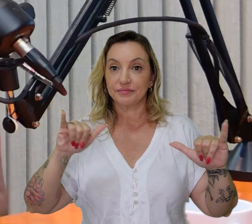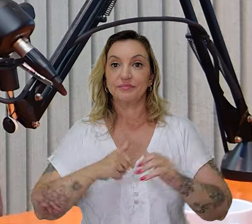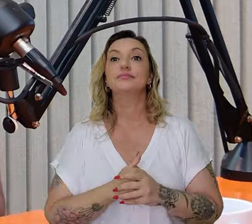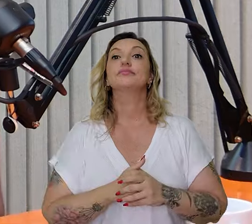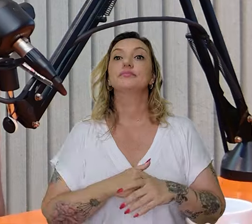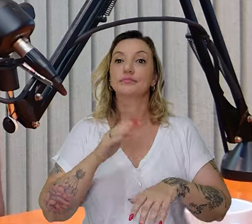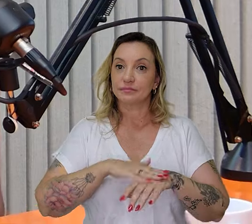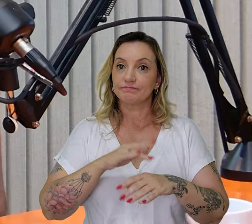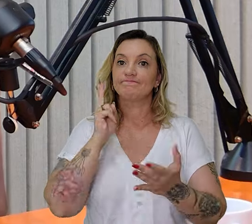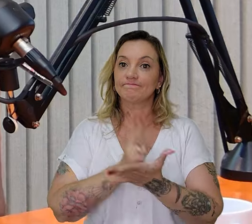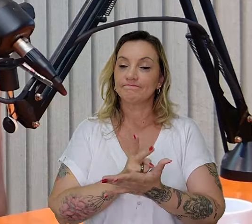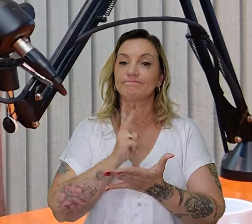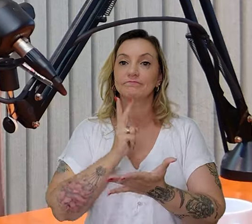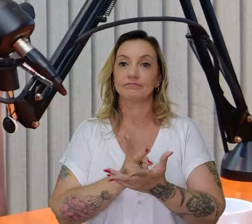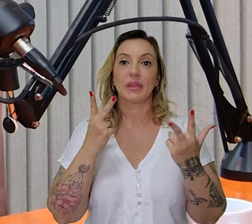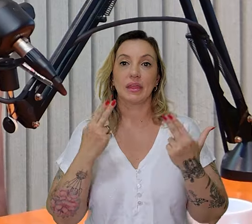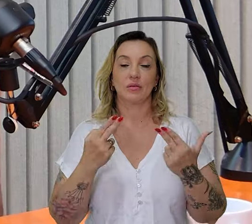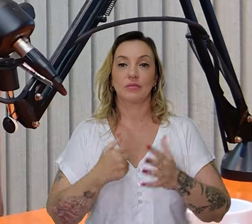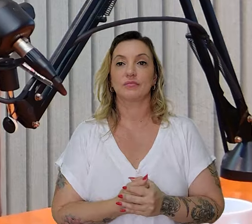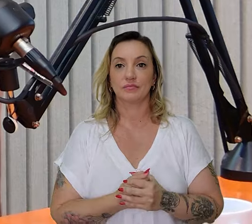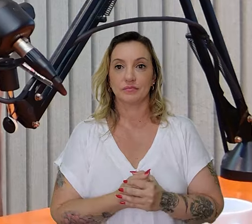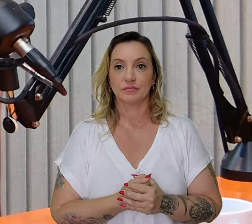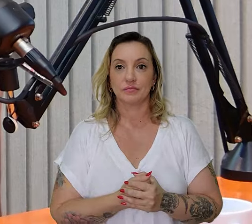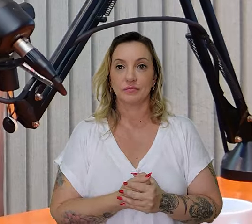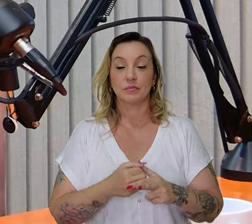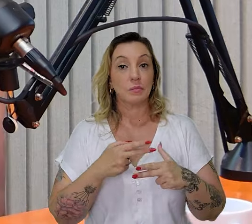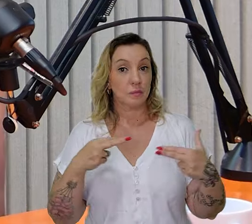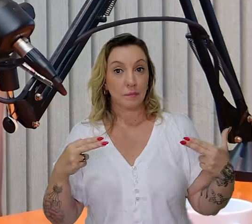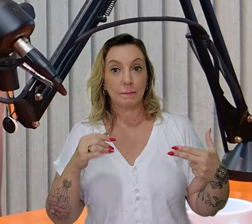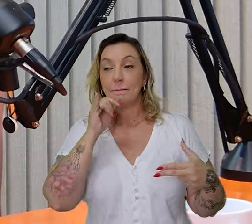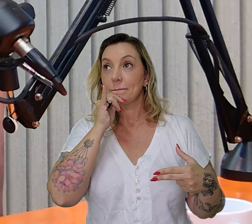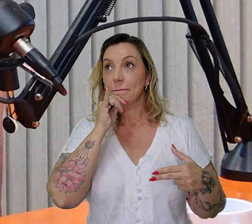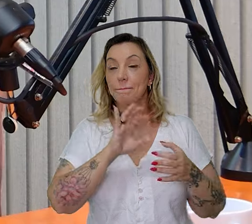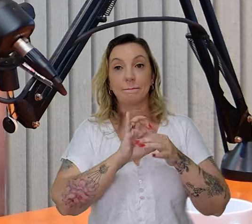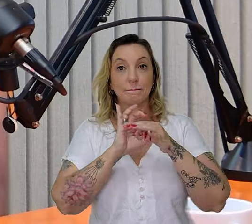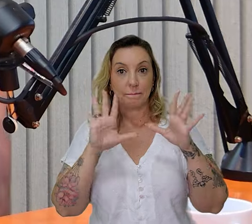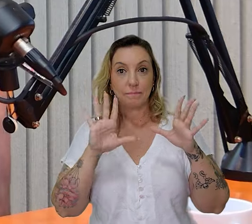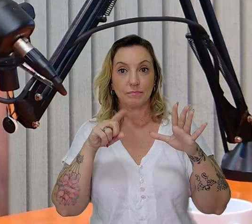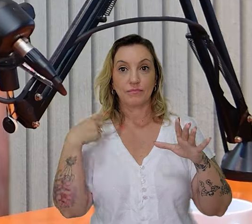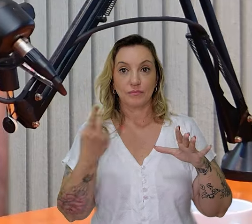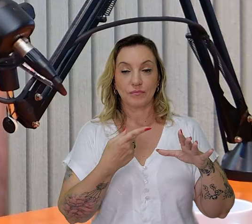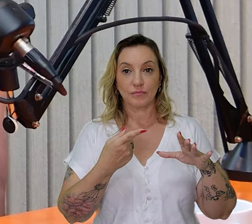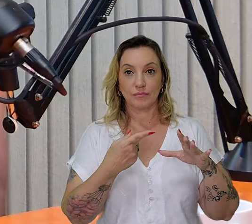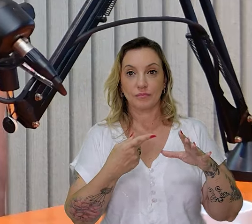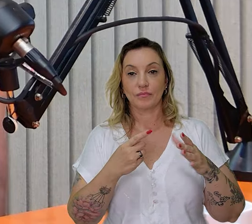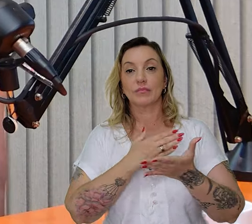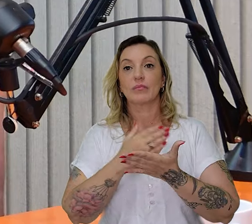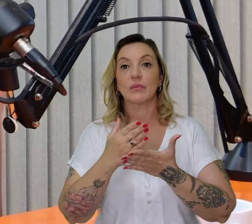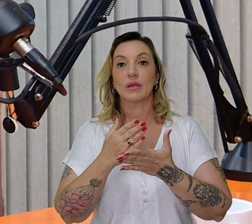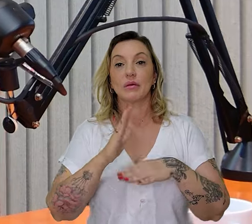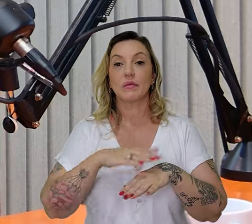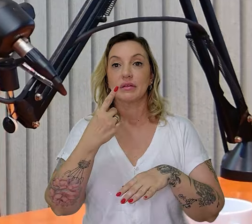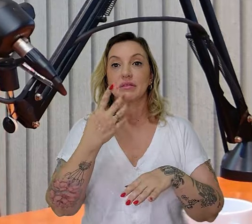totalmente fora da casinha uma das coisas por ex que permitem que a gente eh comece mais de 140 programas todos os